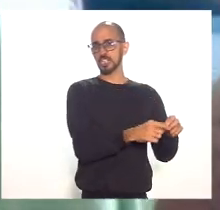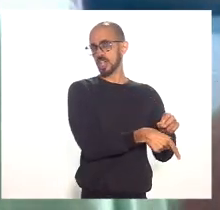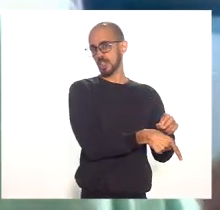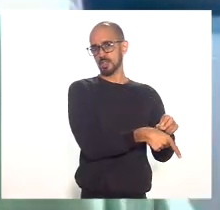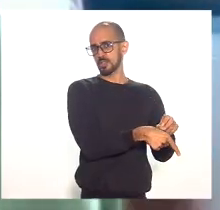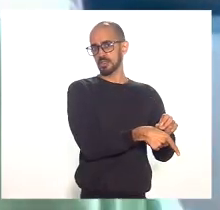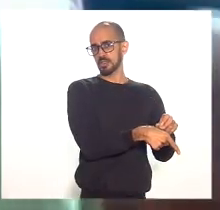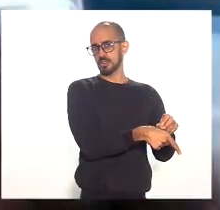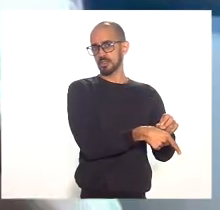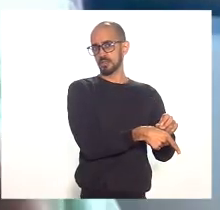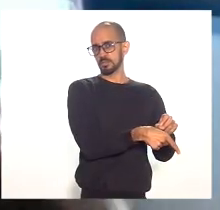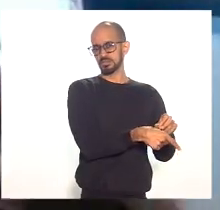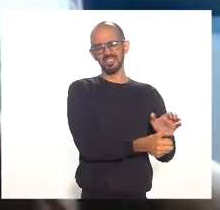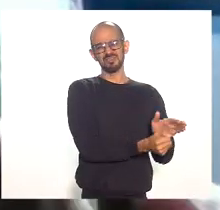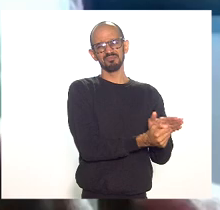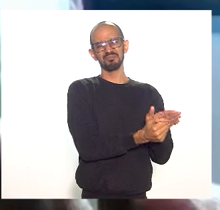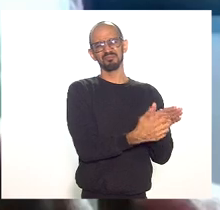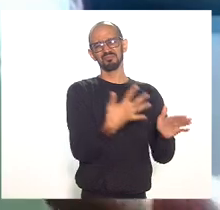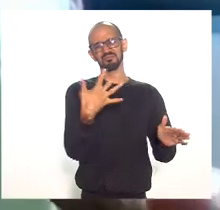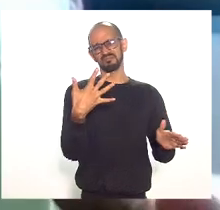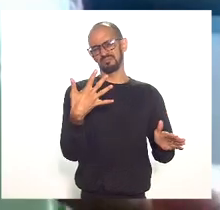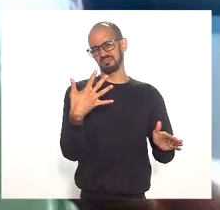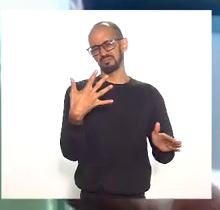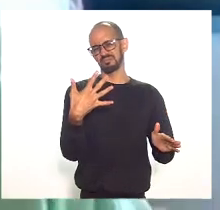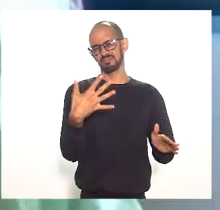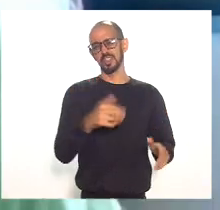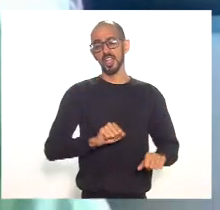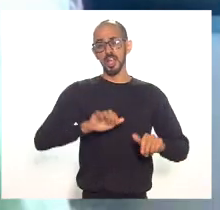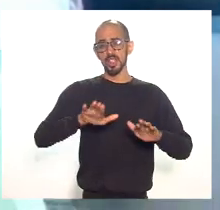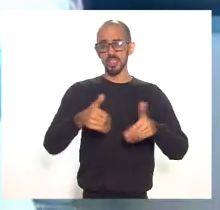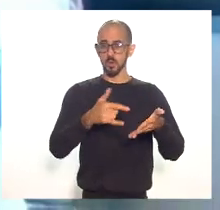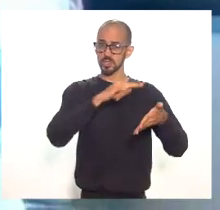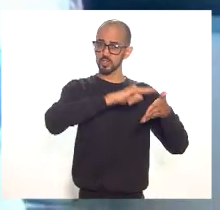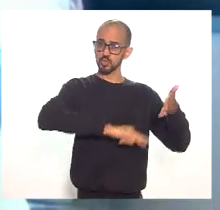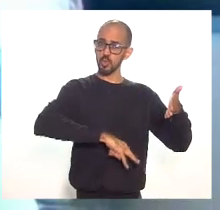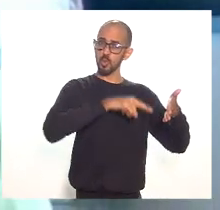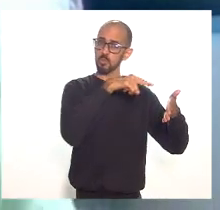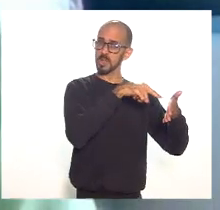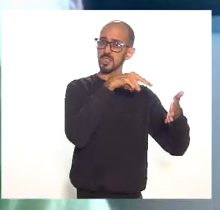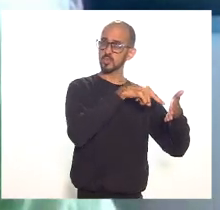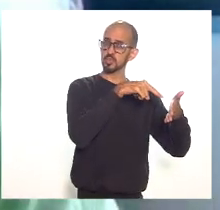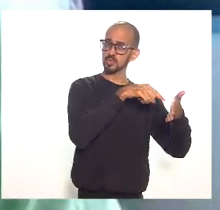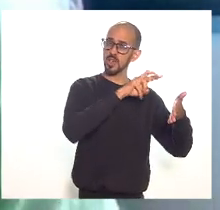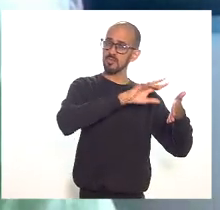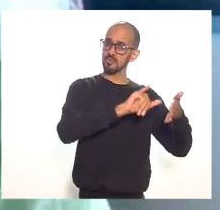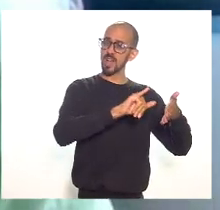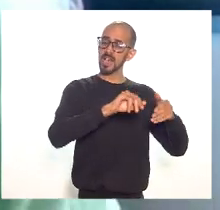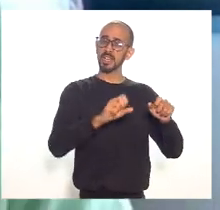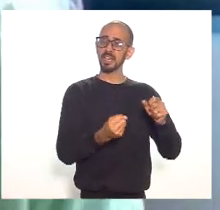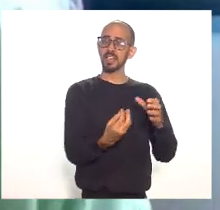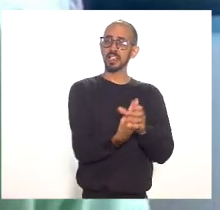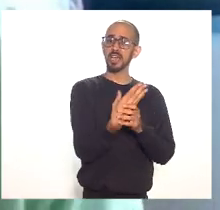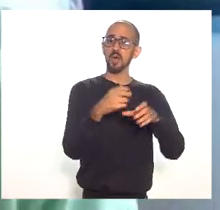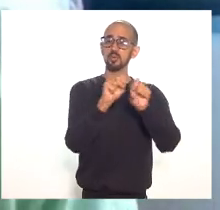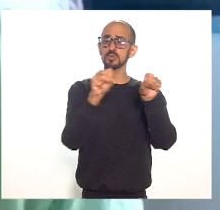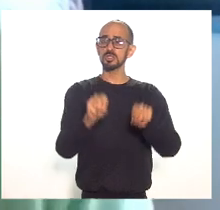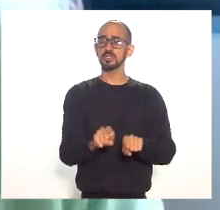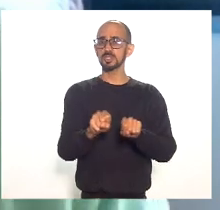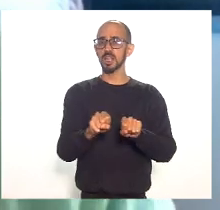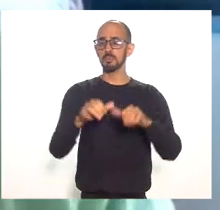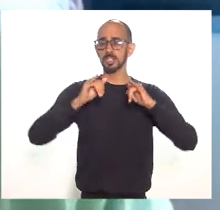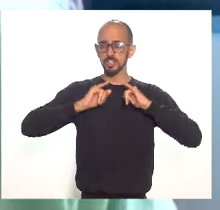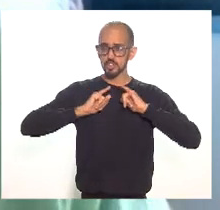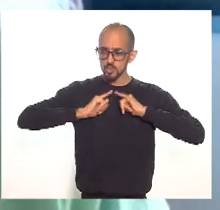plantão? Dezenas. Esses dossiês vão sistematizar as denúncias,